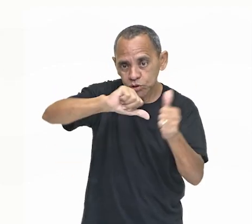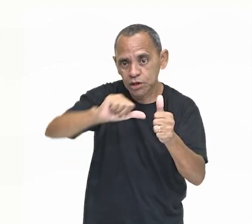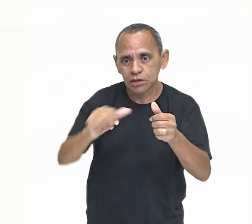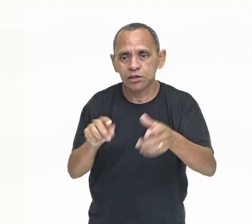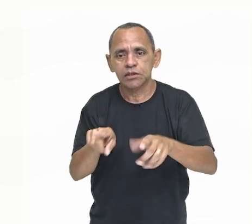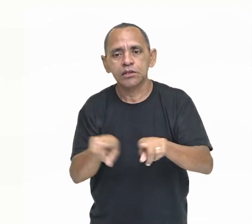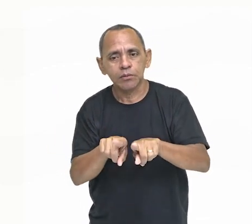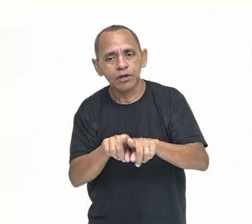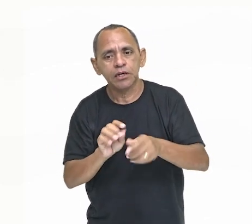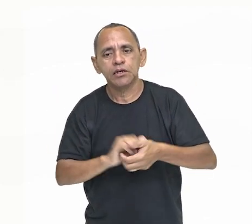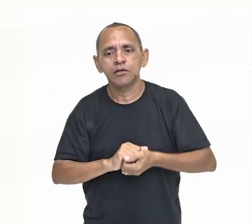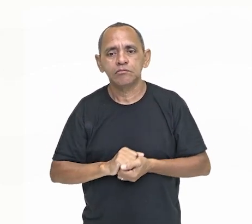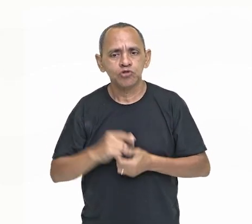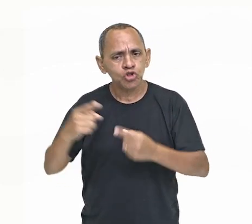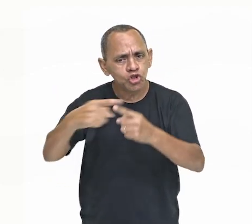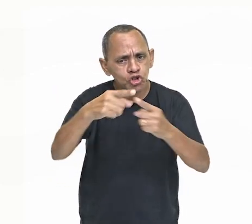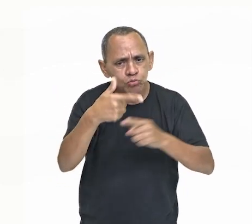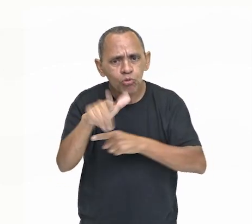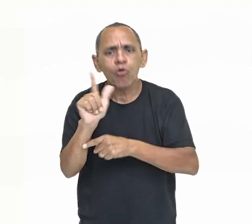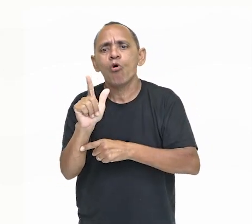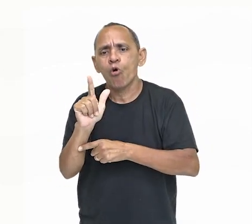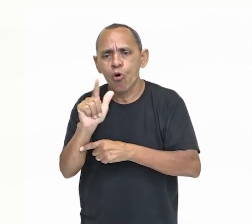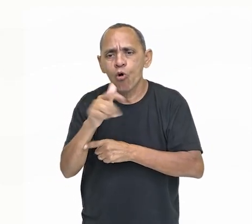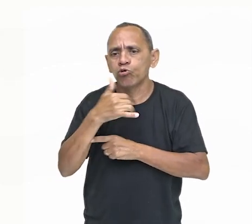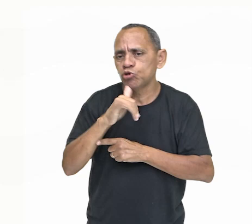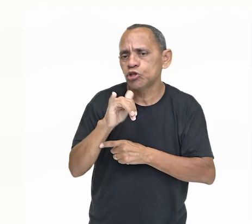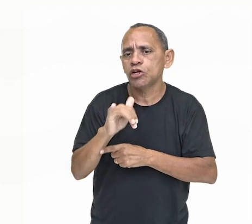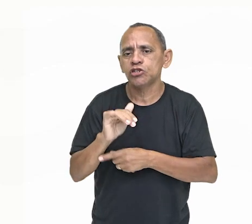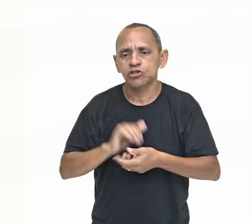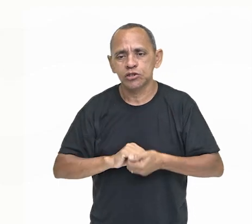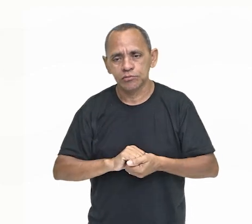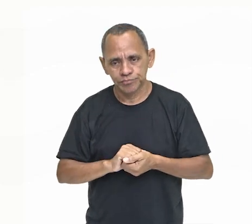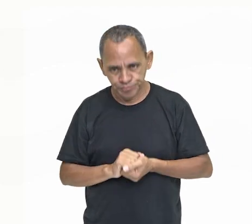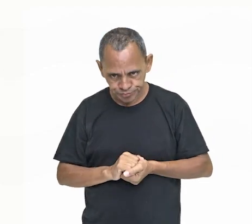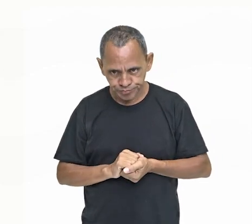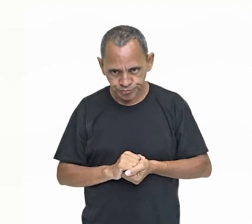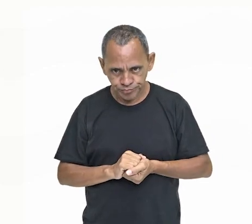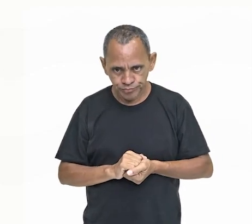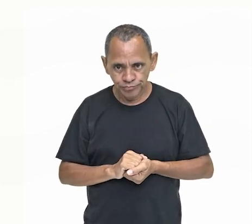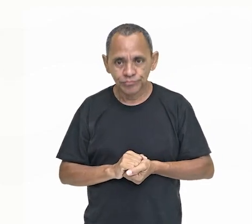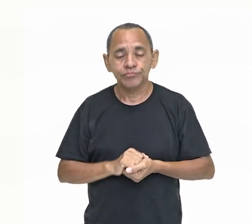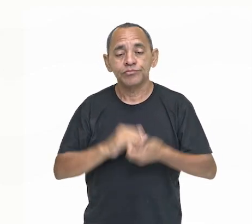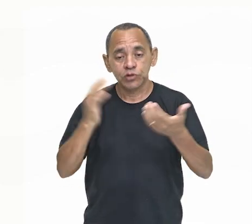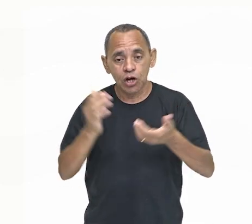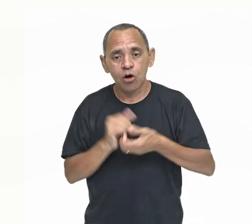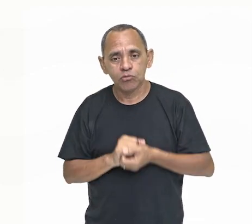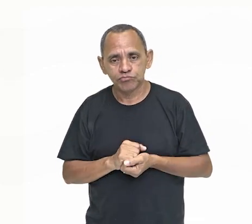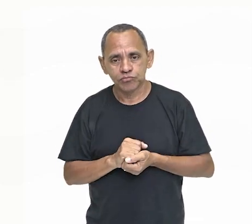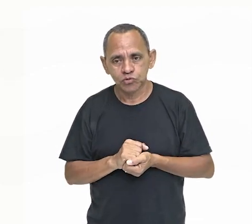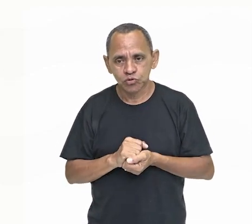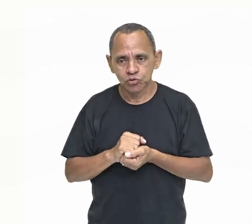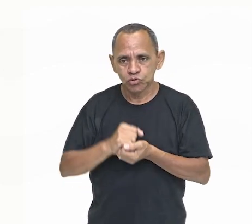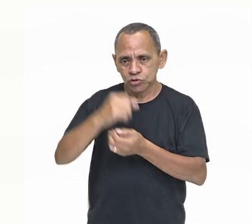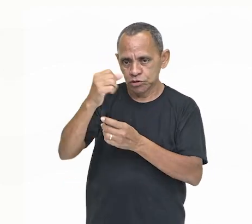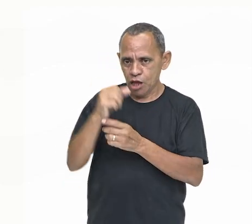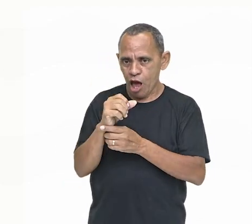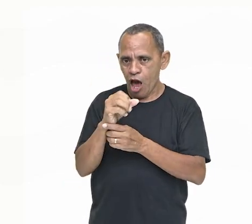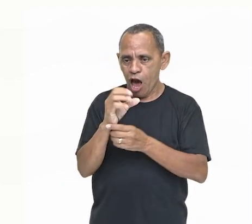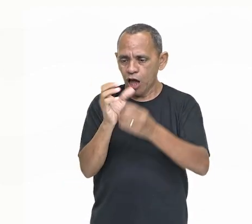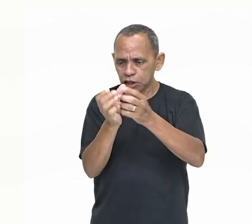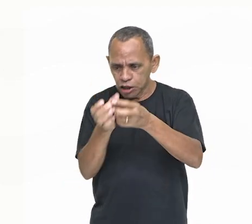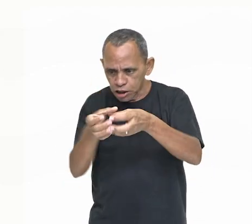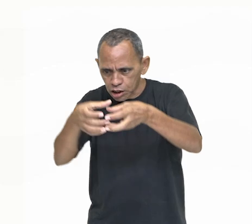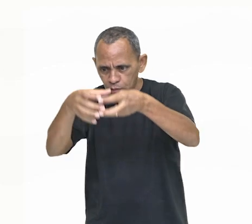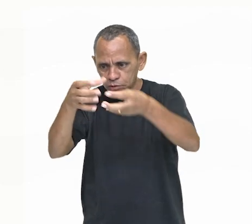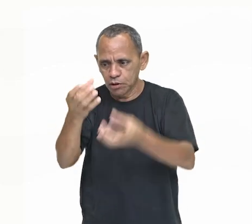transforma em outra modalidade de energia, como no caso aqui, que ela vai acender essas lâmpadas. Então, quando